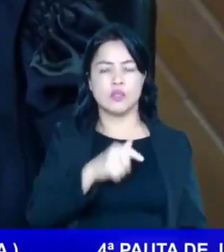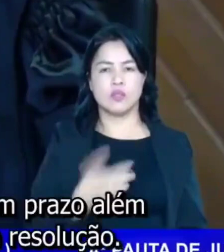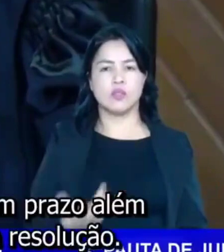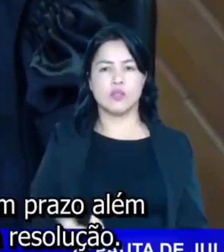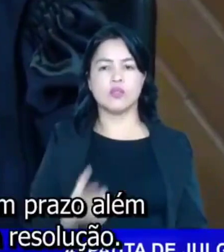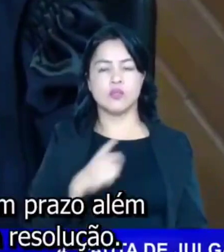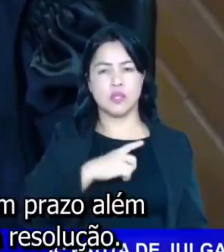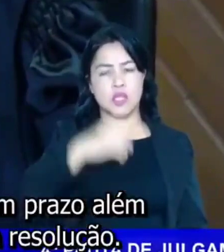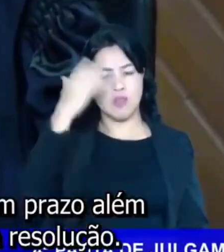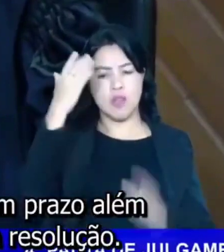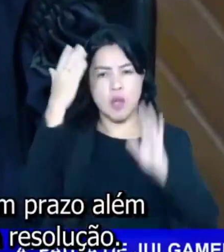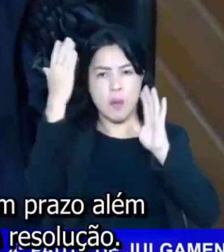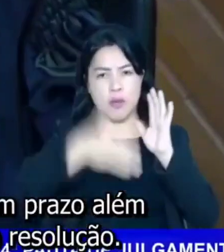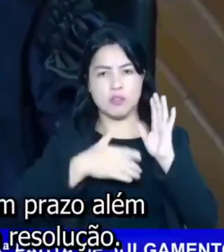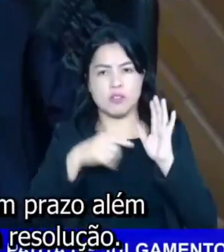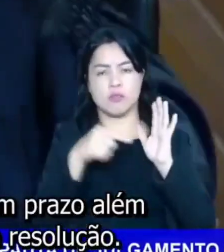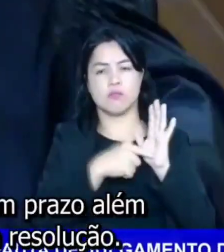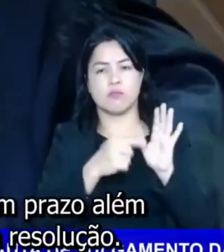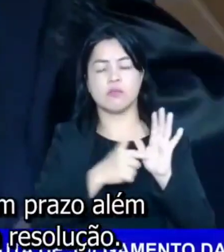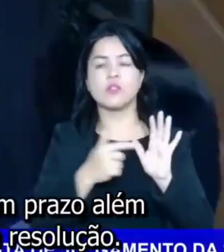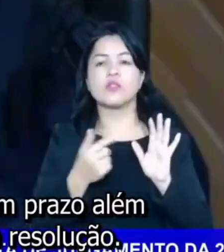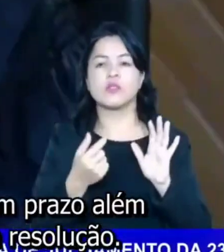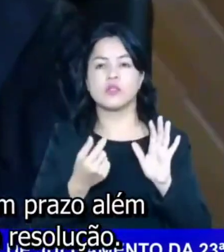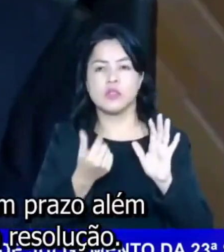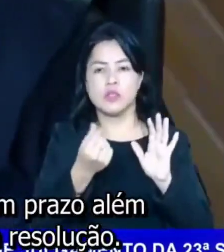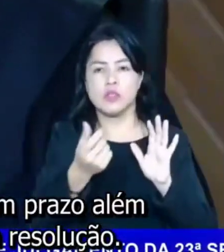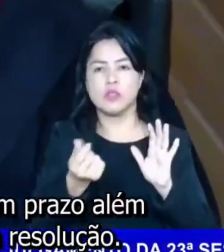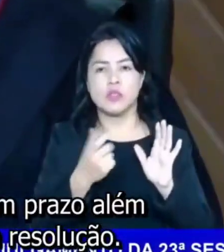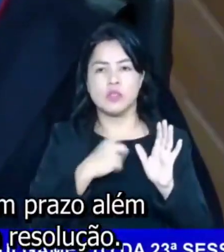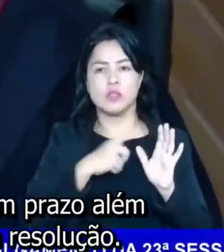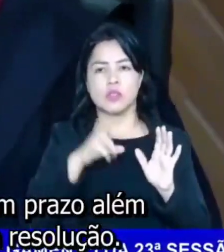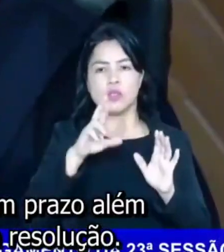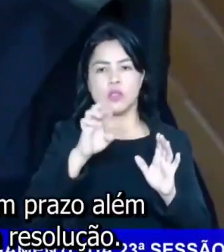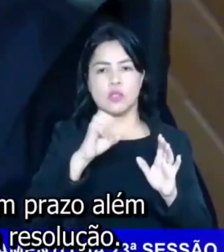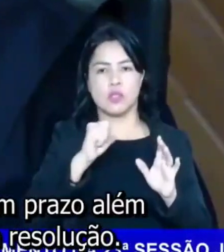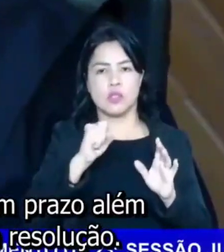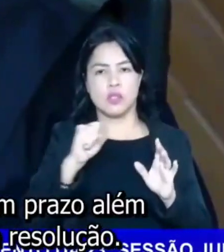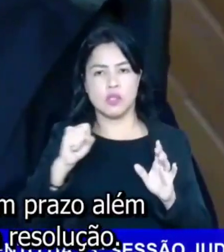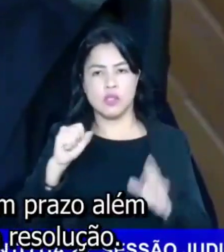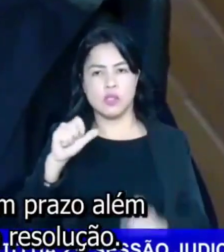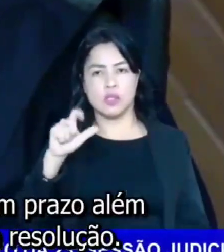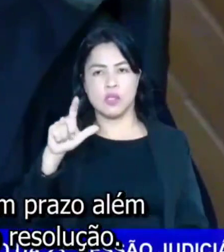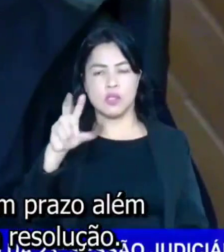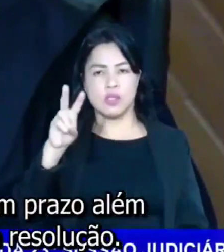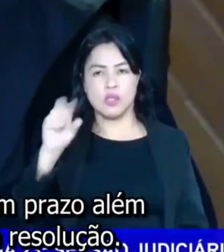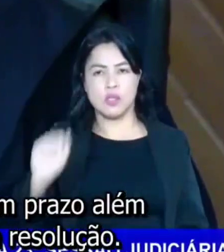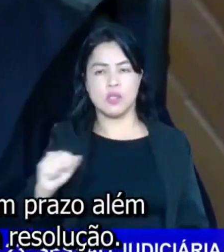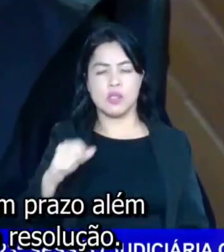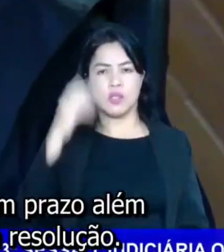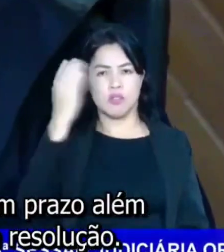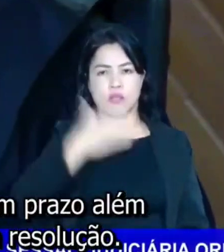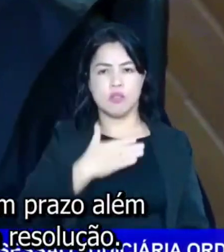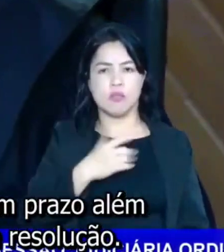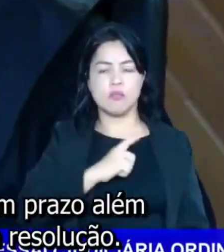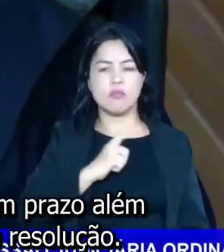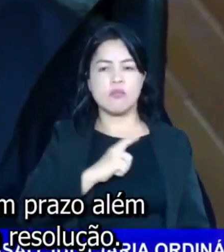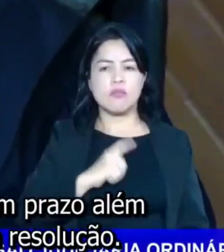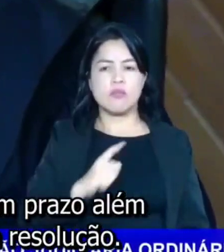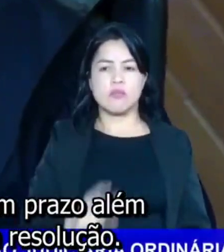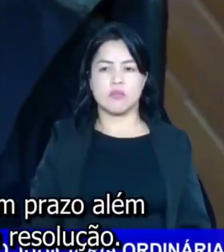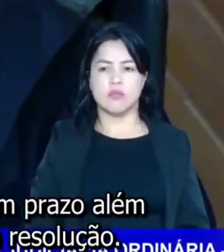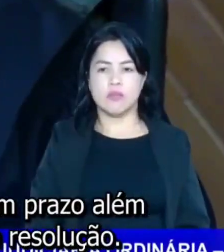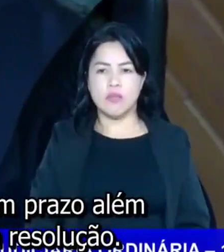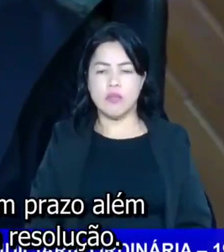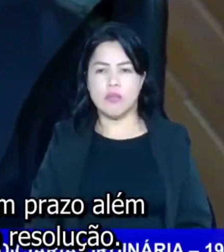a aprovação das contas com ressalva, pois foram prestadas em prazo